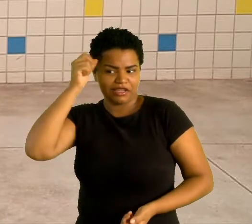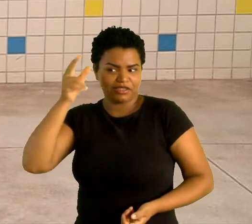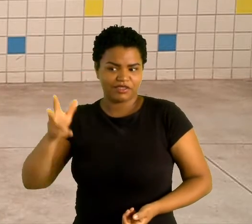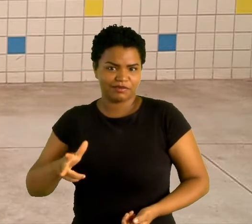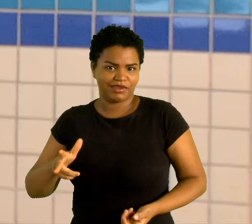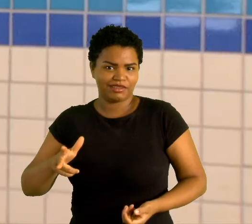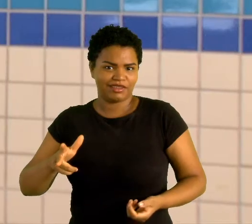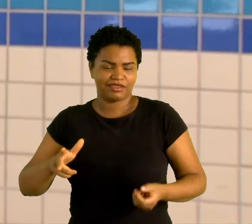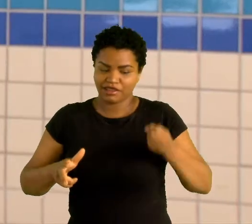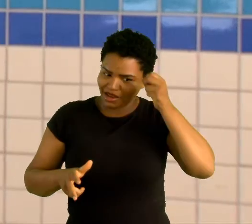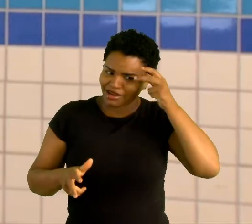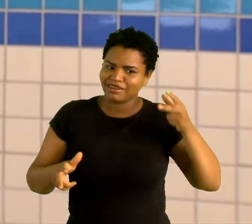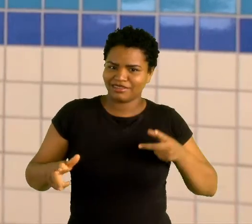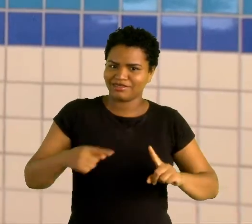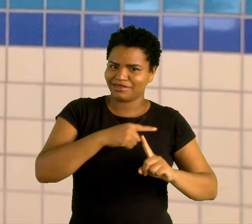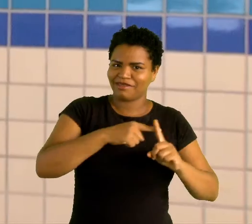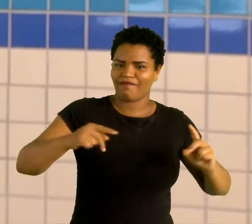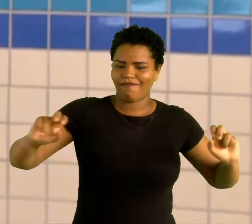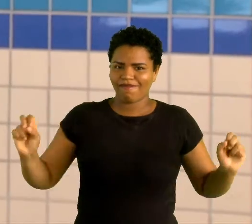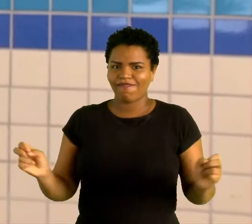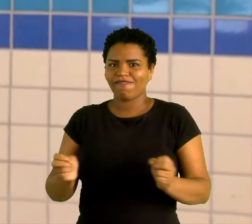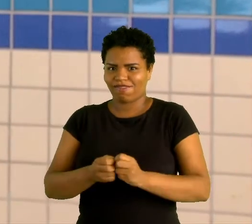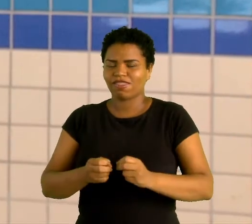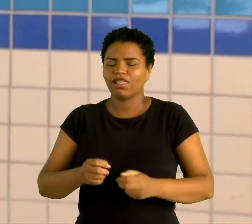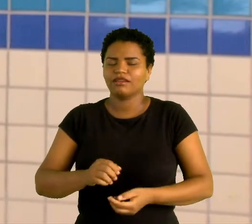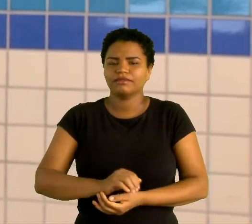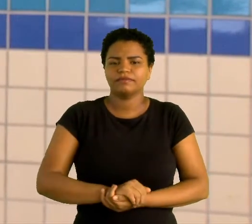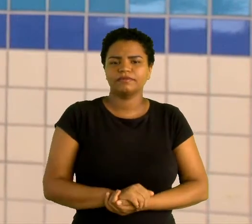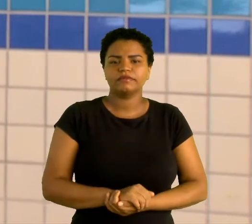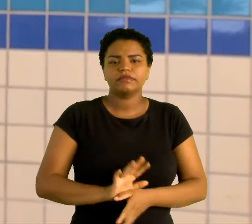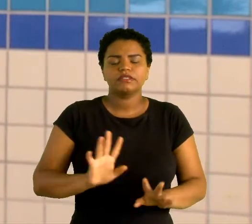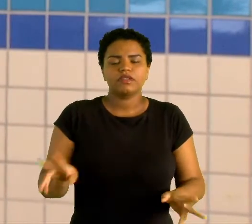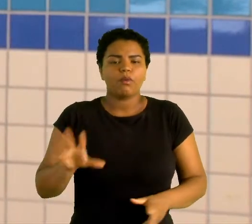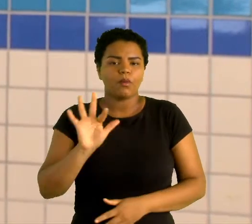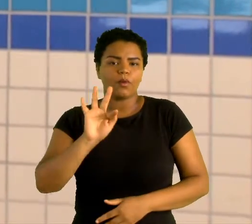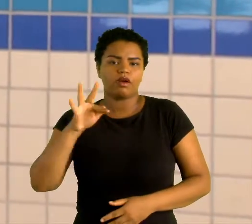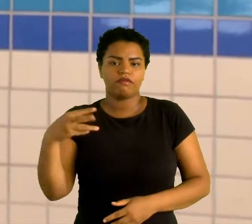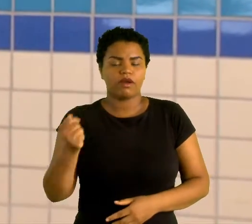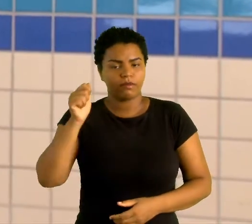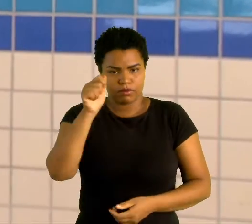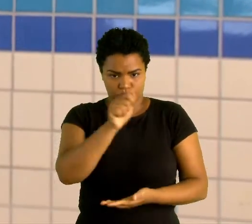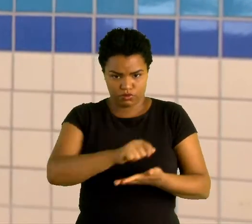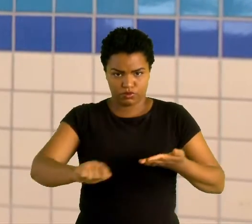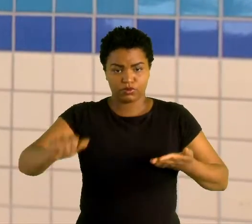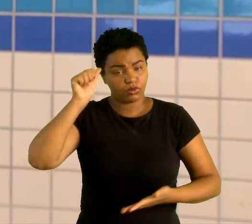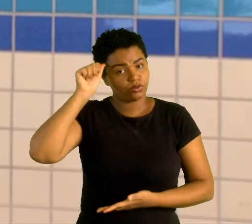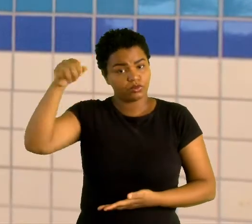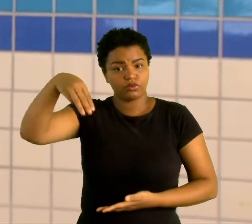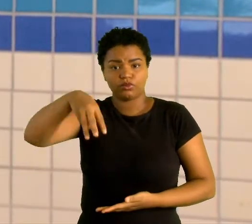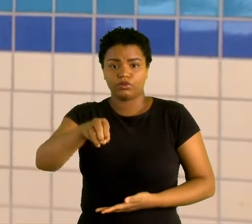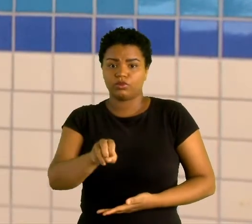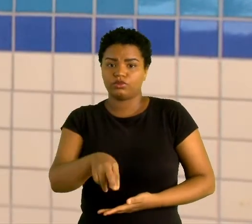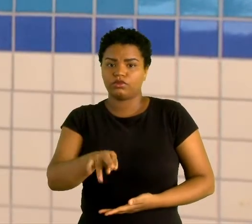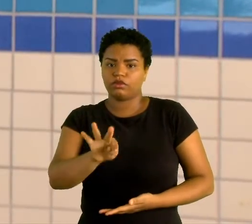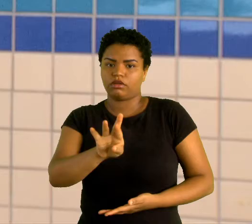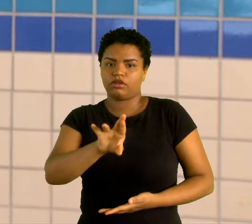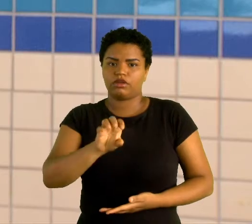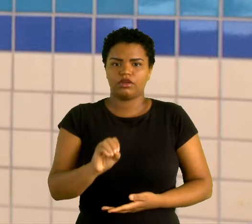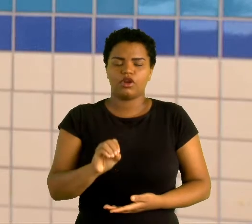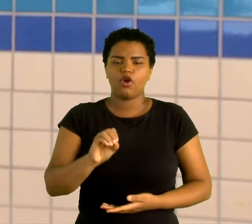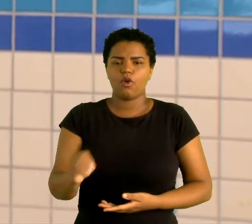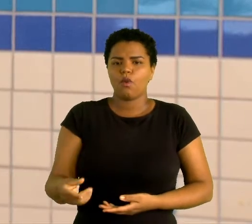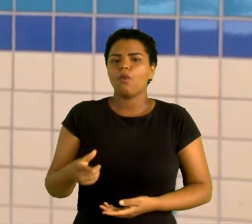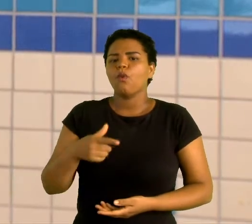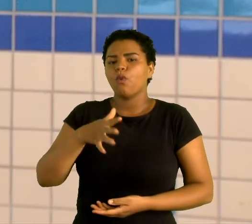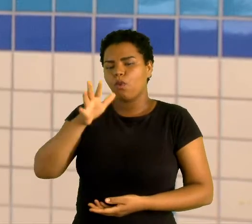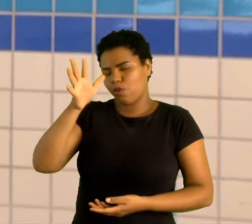meia. Gostaram do texto? Essa fábula foi escrita por Monteiro Lobato. Um galo que logrou a raposa,